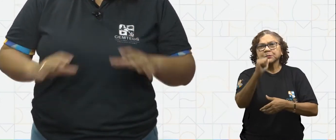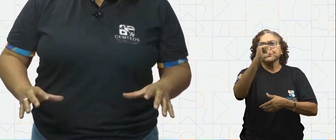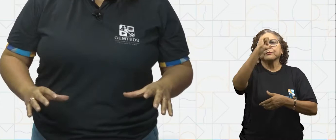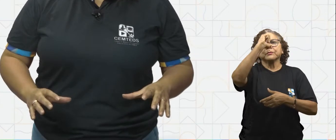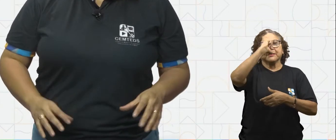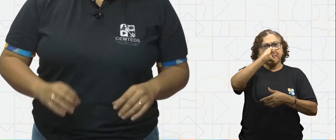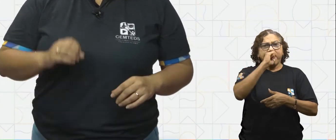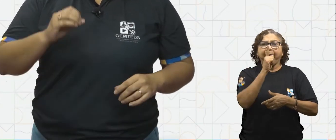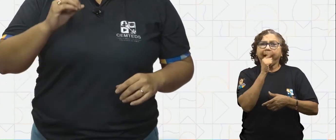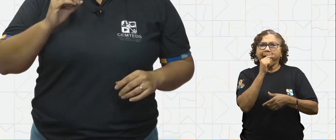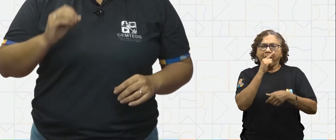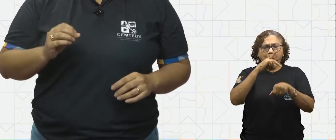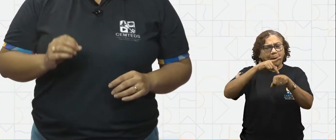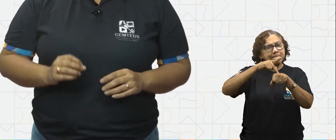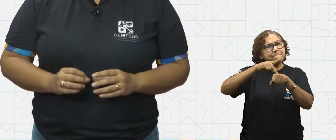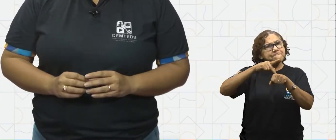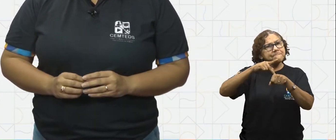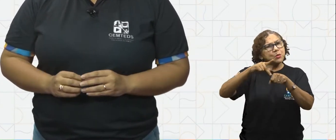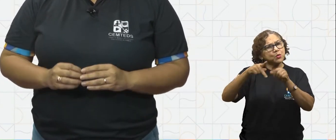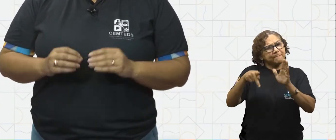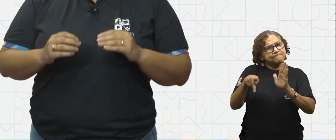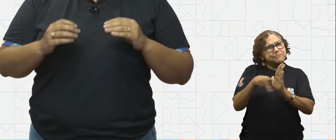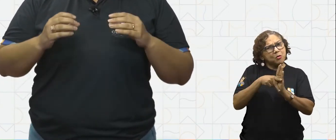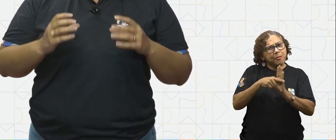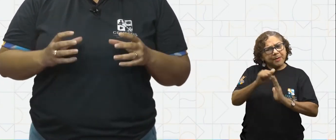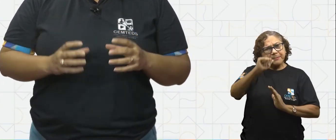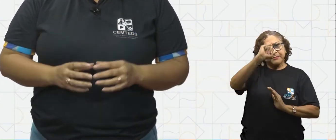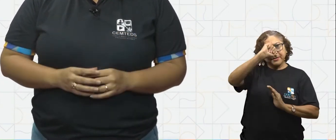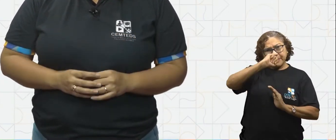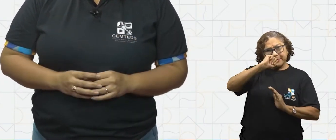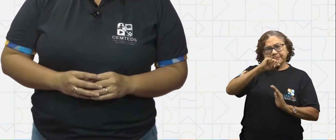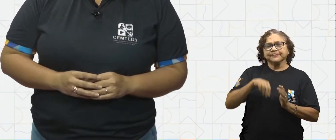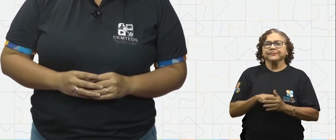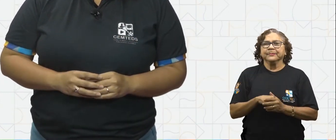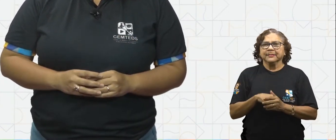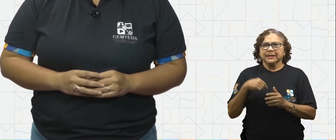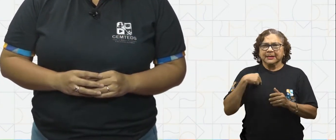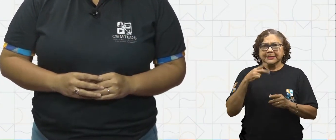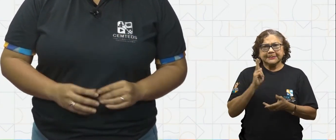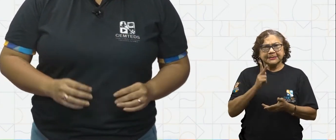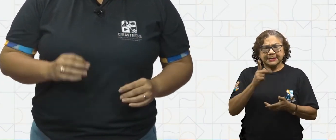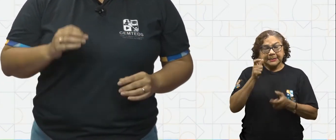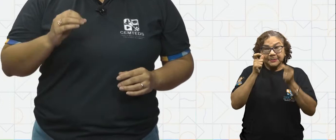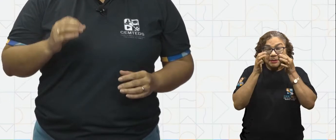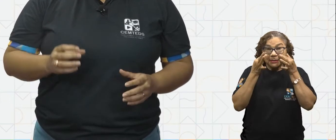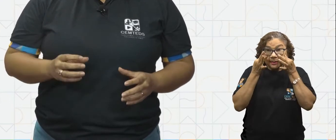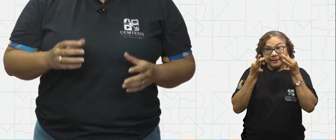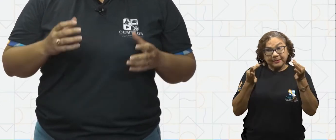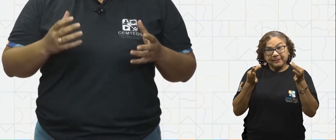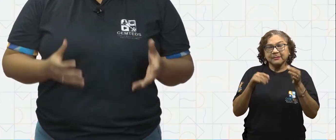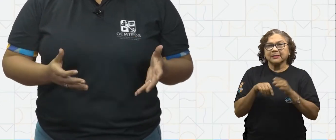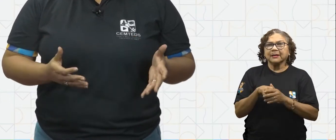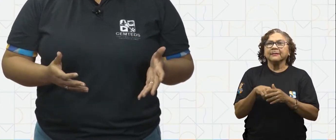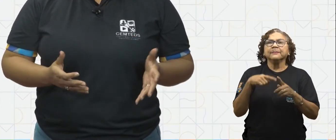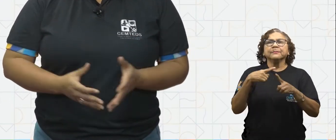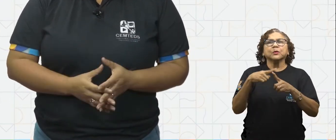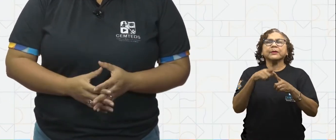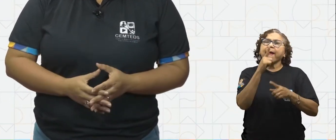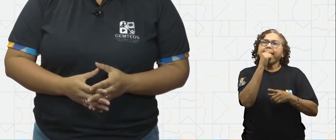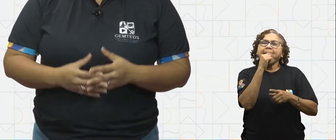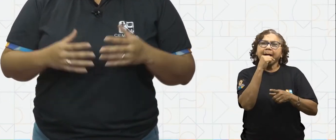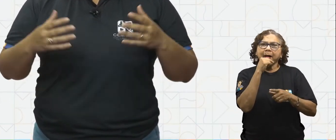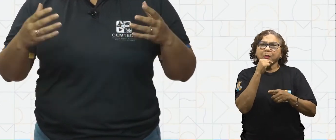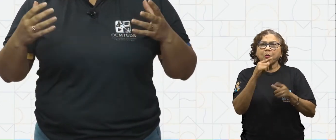formato puro, sempre atentando se ela está própria para o consumo humano. A água própria para o